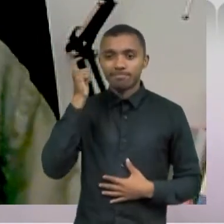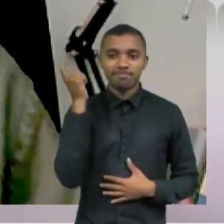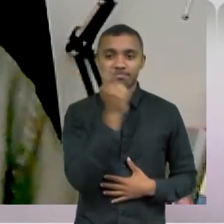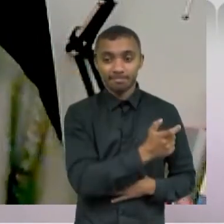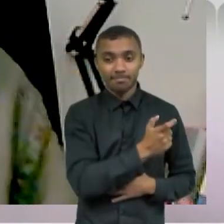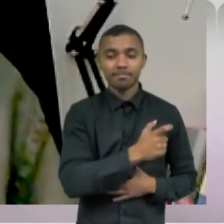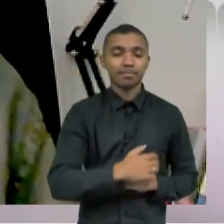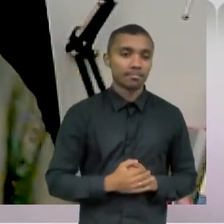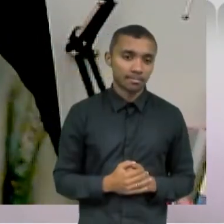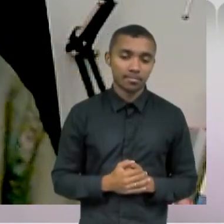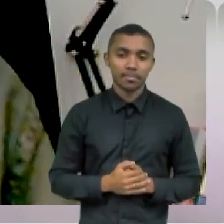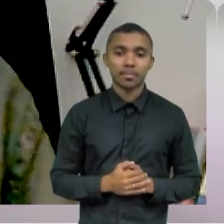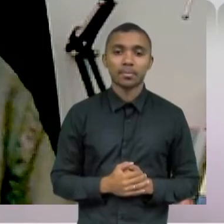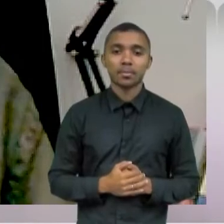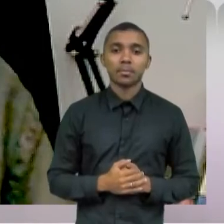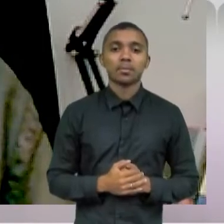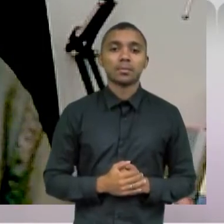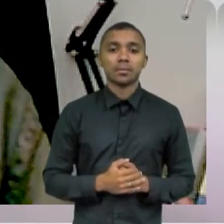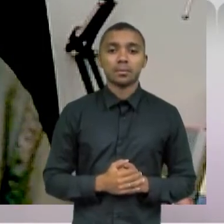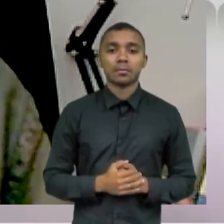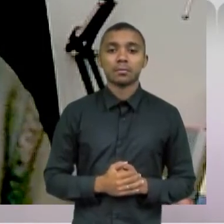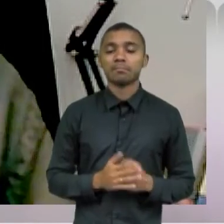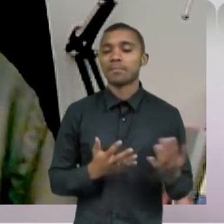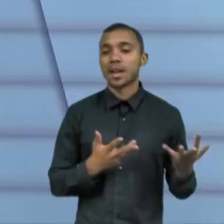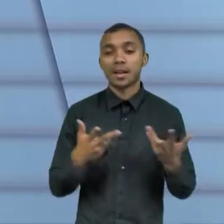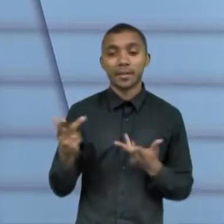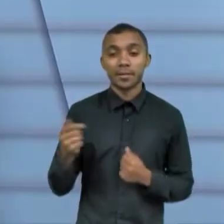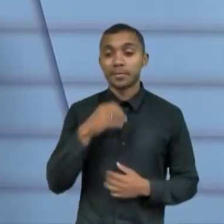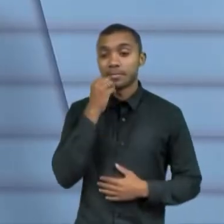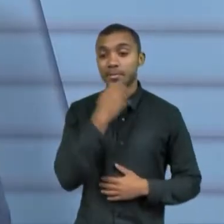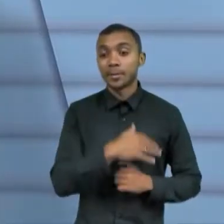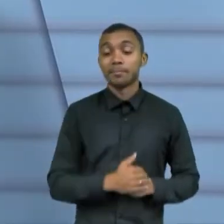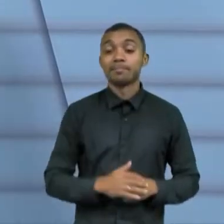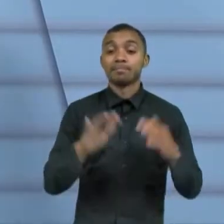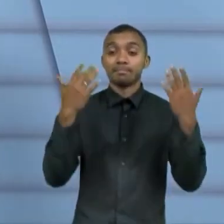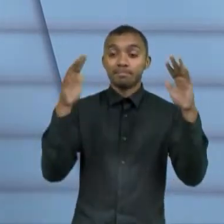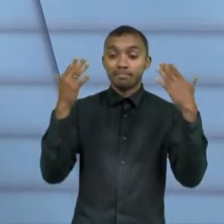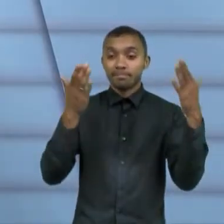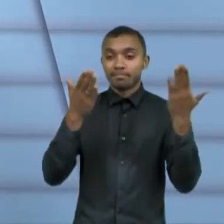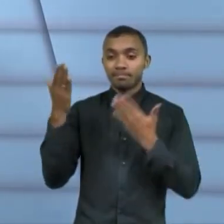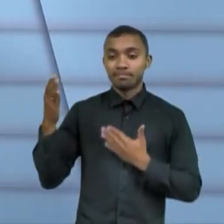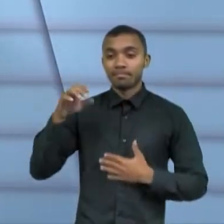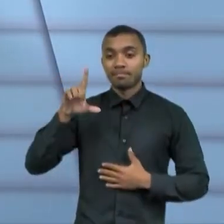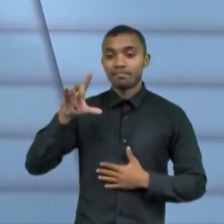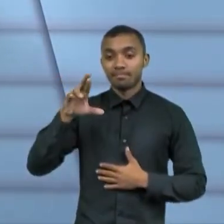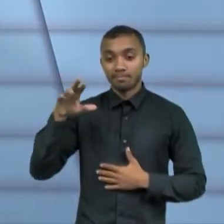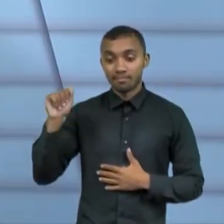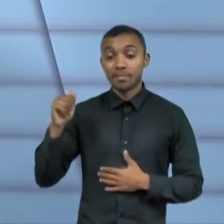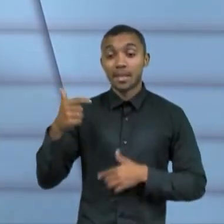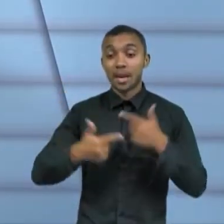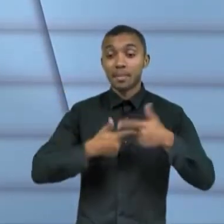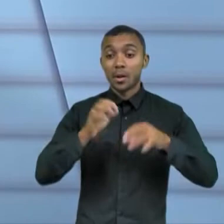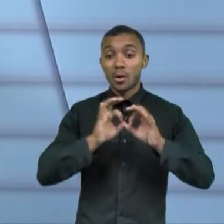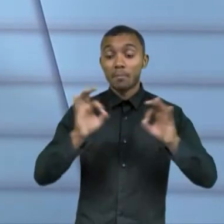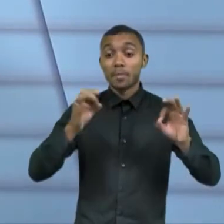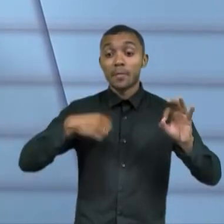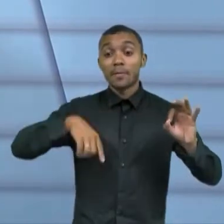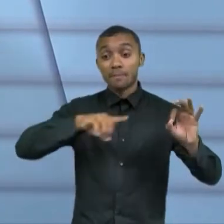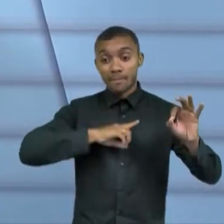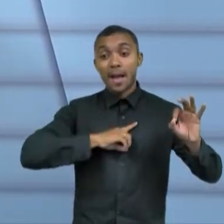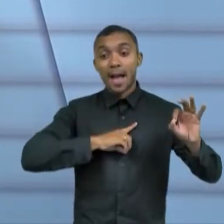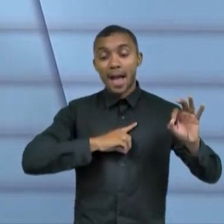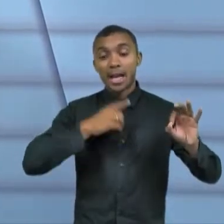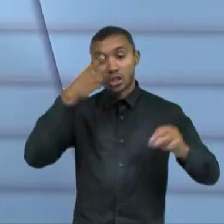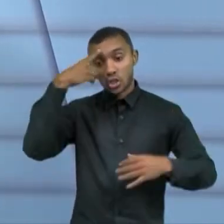próprios cenários, né, da trama. Maravilha, fica uma delícia. Parabéns, Lira, pelo teu trabalho. Nos encontraremos